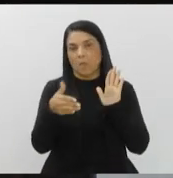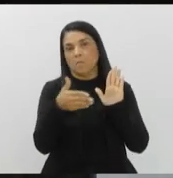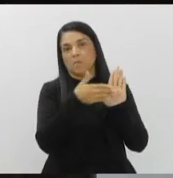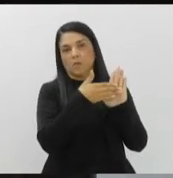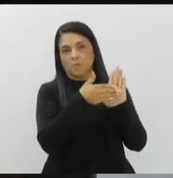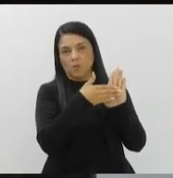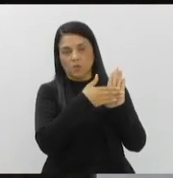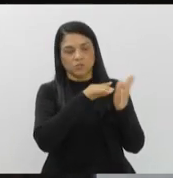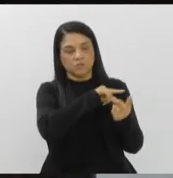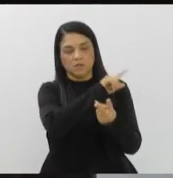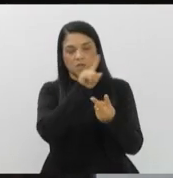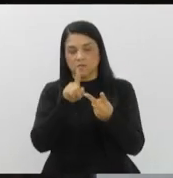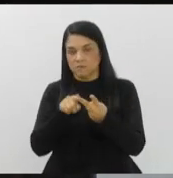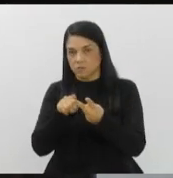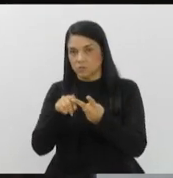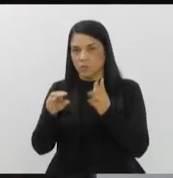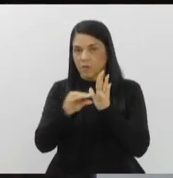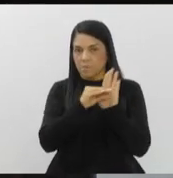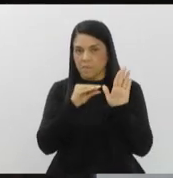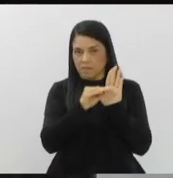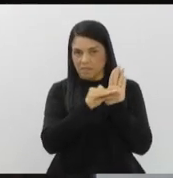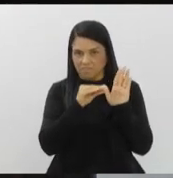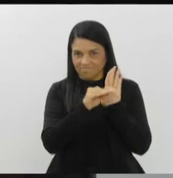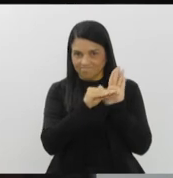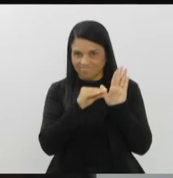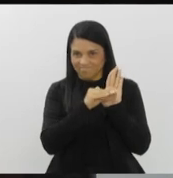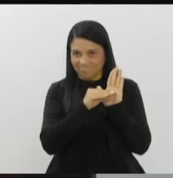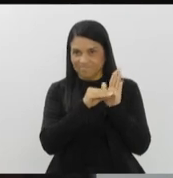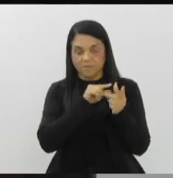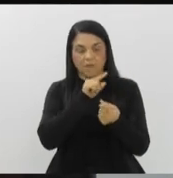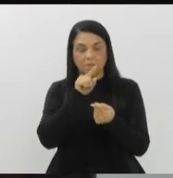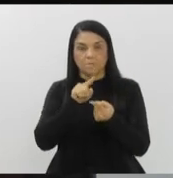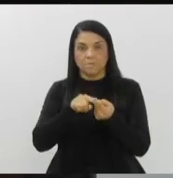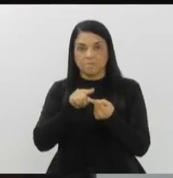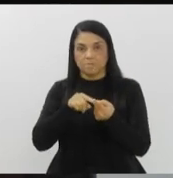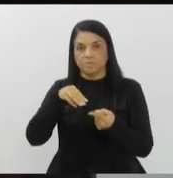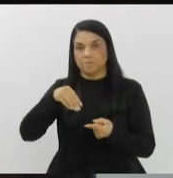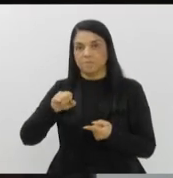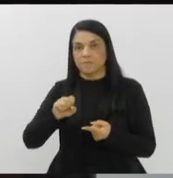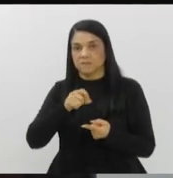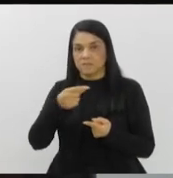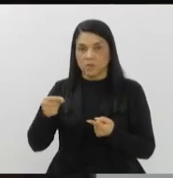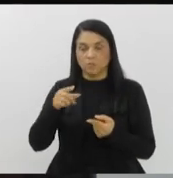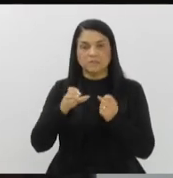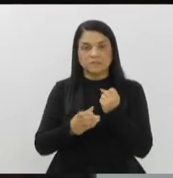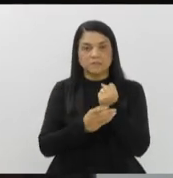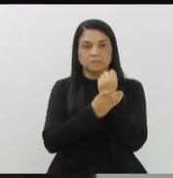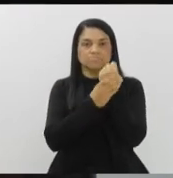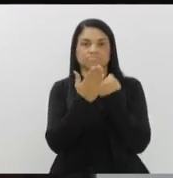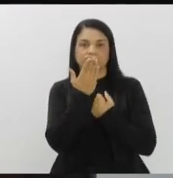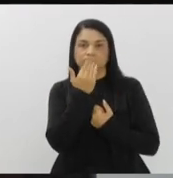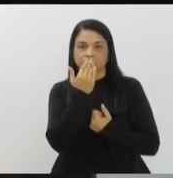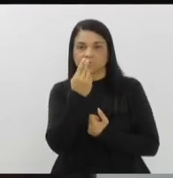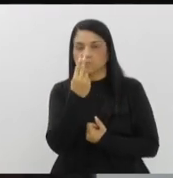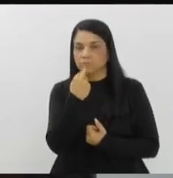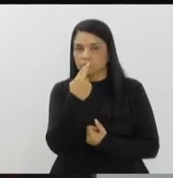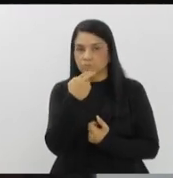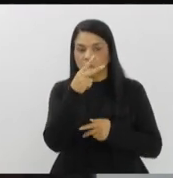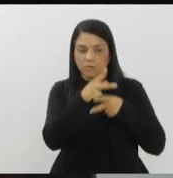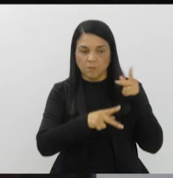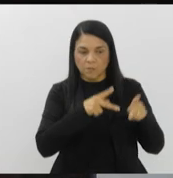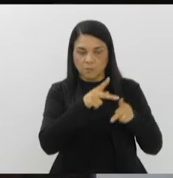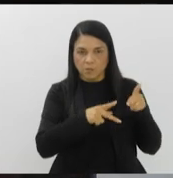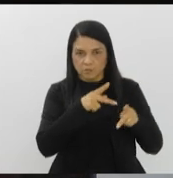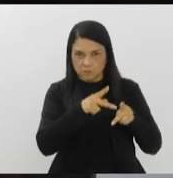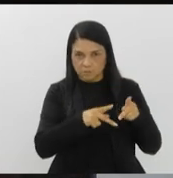e a segunda, uma emenda. A primeira missão que eu queria destacar é a de segurança alimentar e nutricional da população